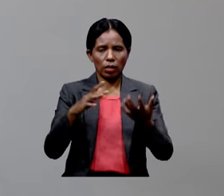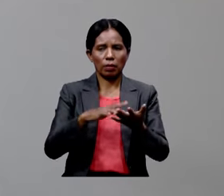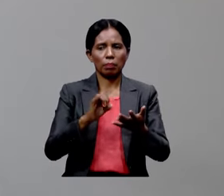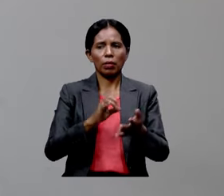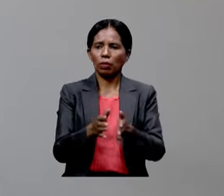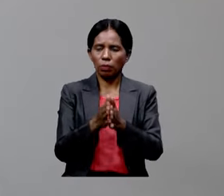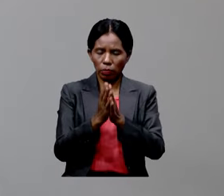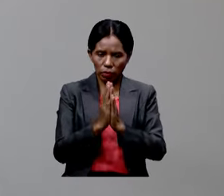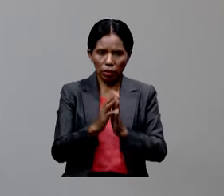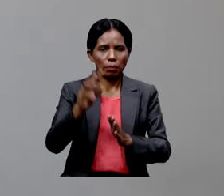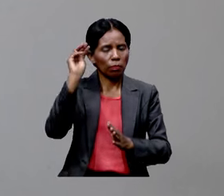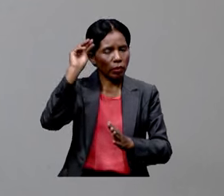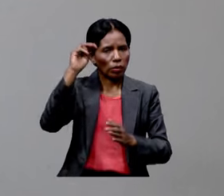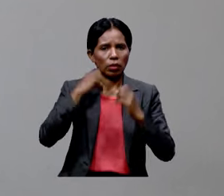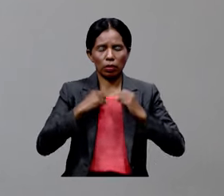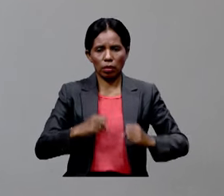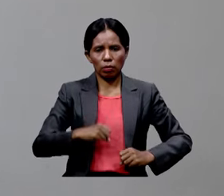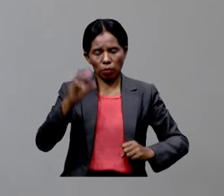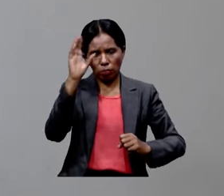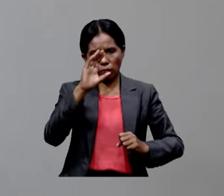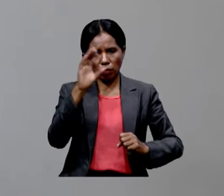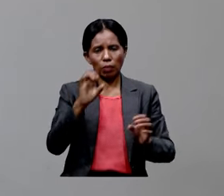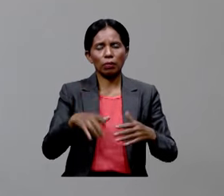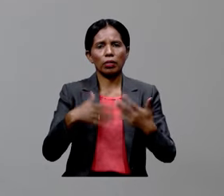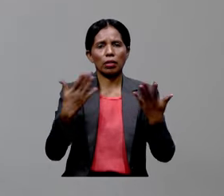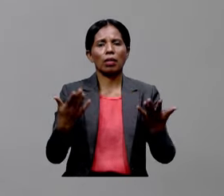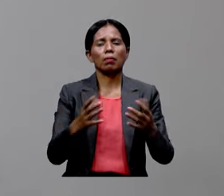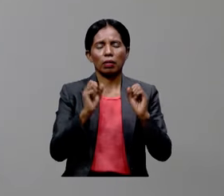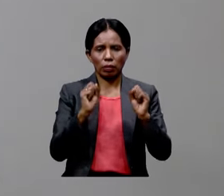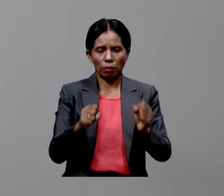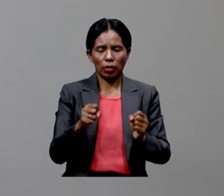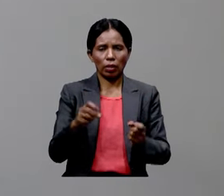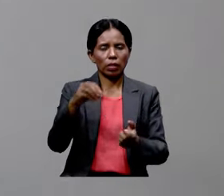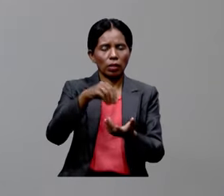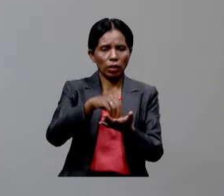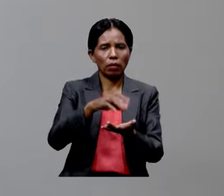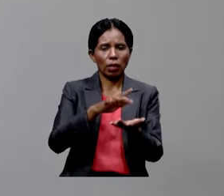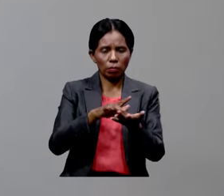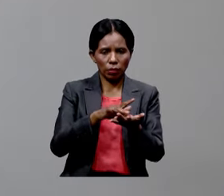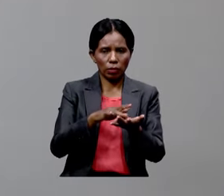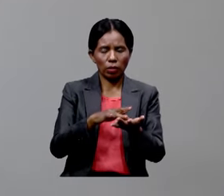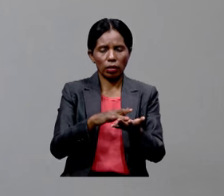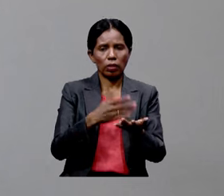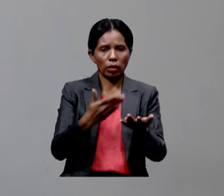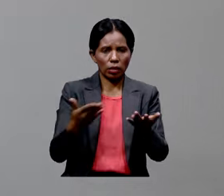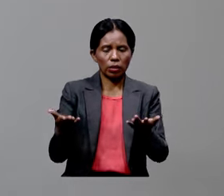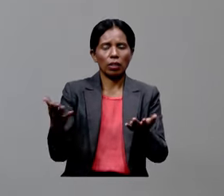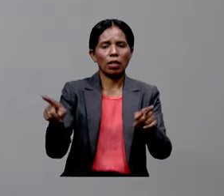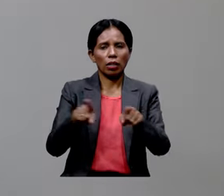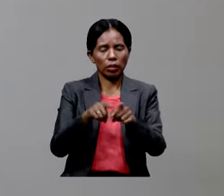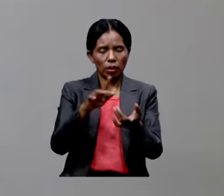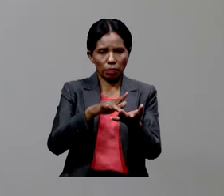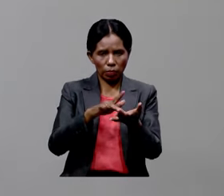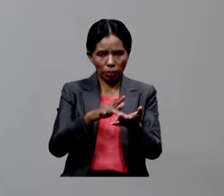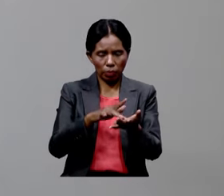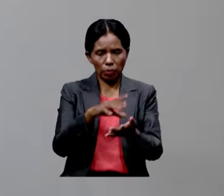tebes, a Ministério da Saúde, bele buca meus oi, halo samak bele segura kata itine facilitar a saúde sira, e aí